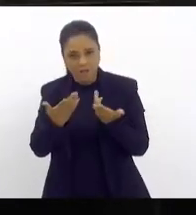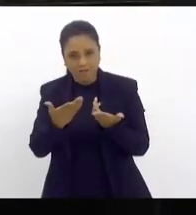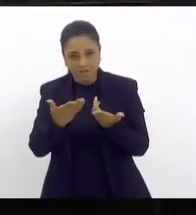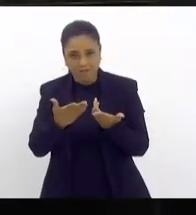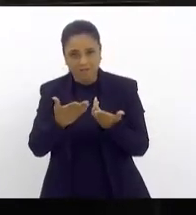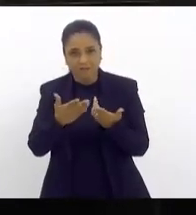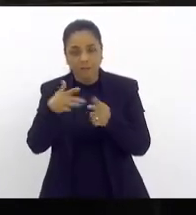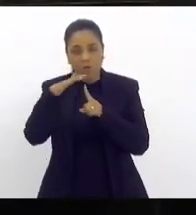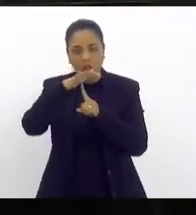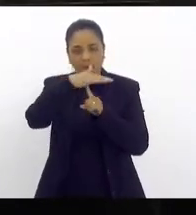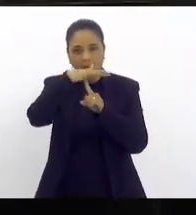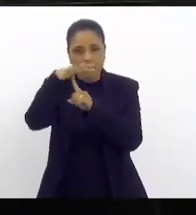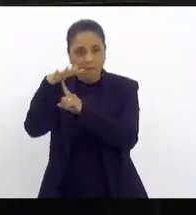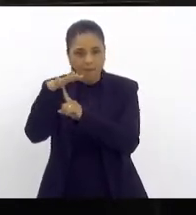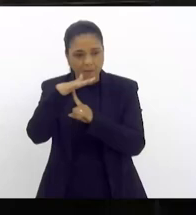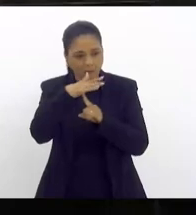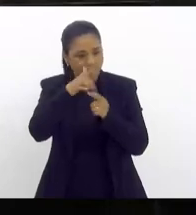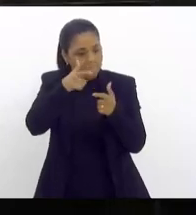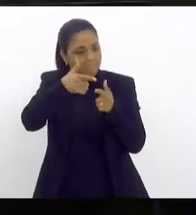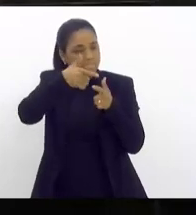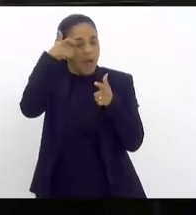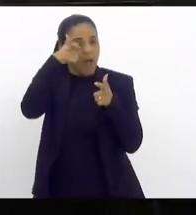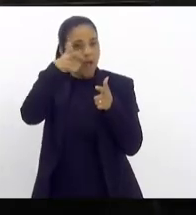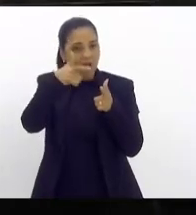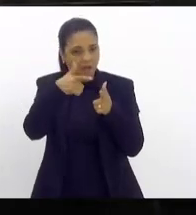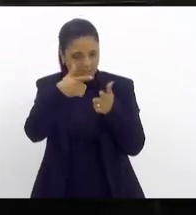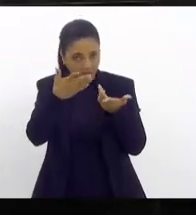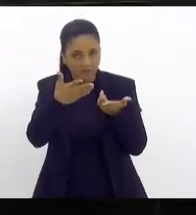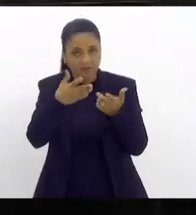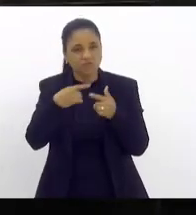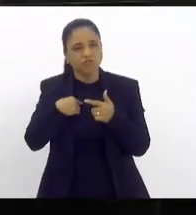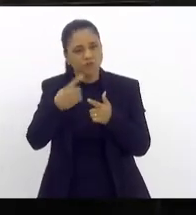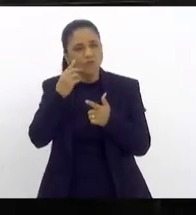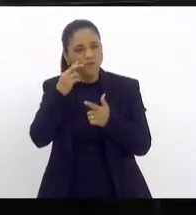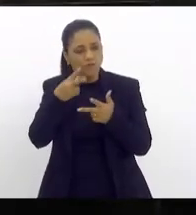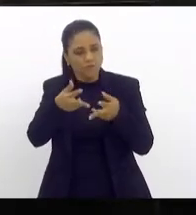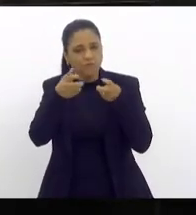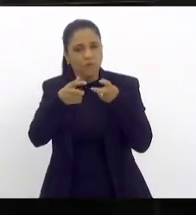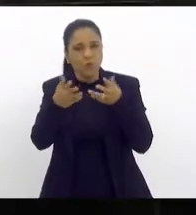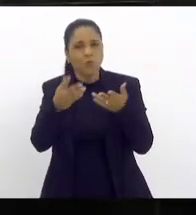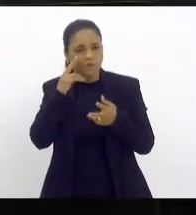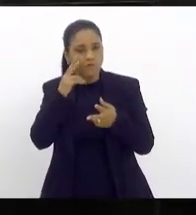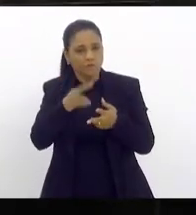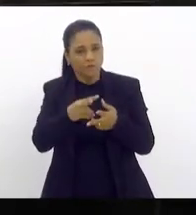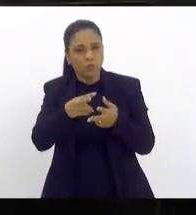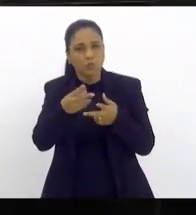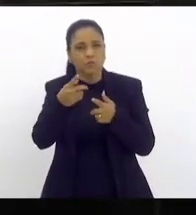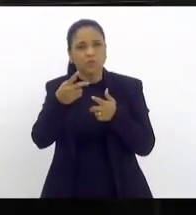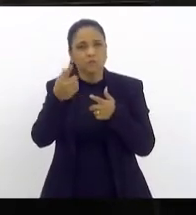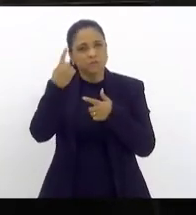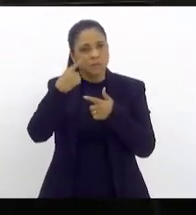como plataformas de tiros e a gente viu isso na última semana que aconteceu no Salgueiro em São Gonçalo